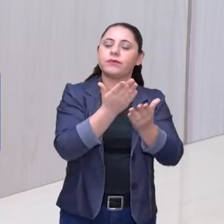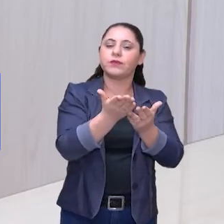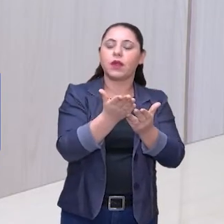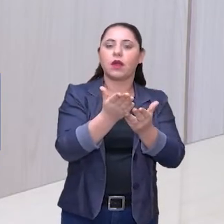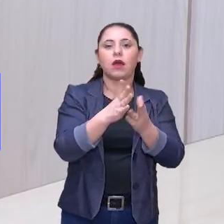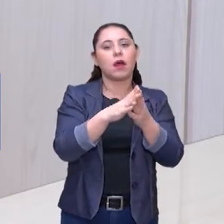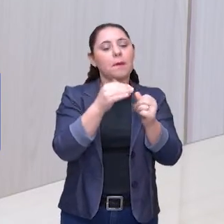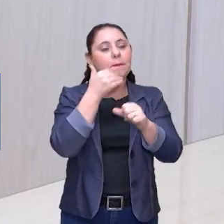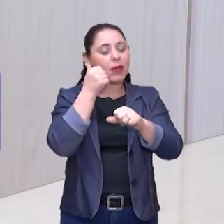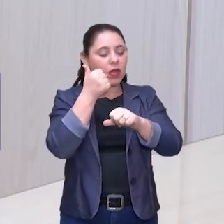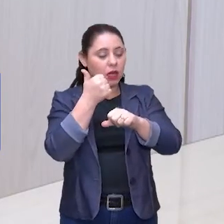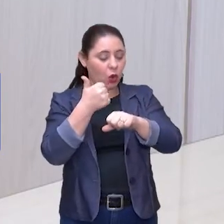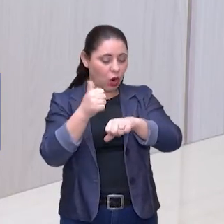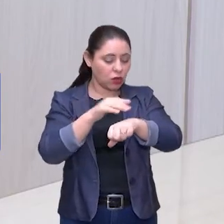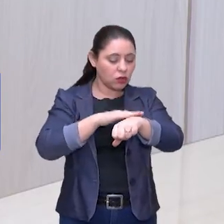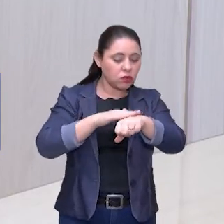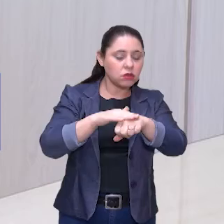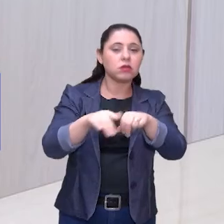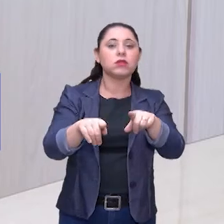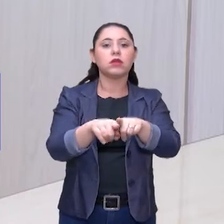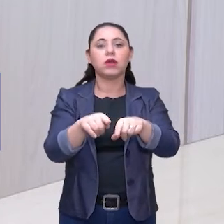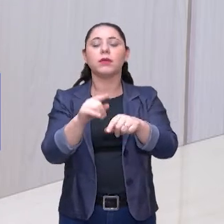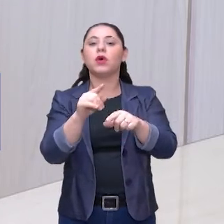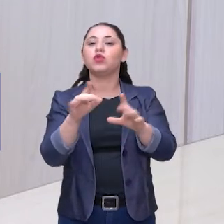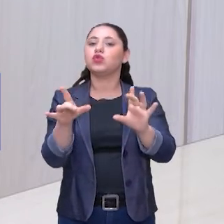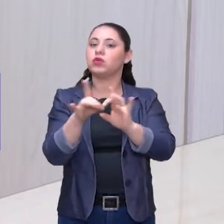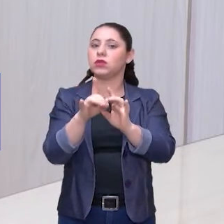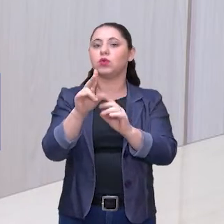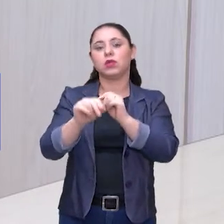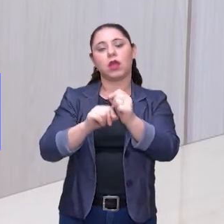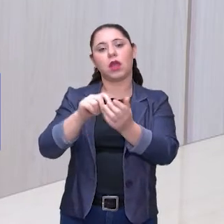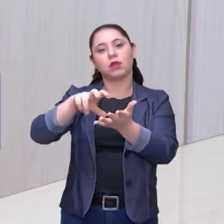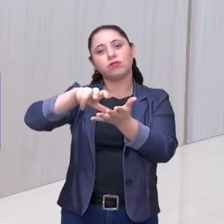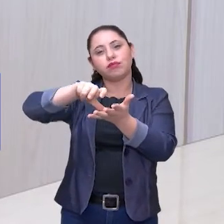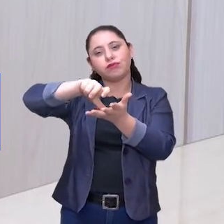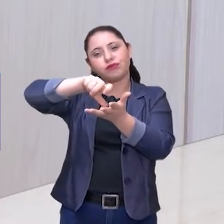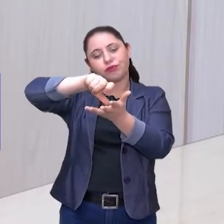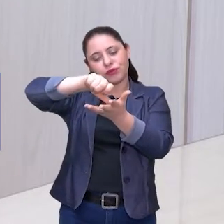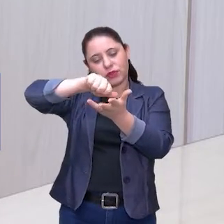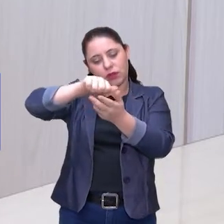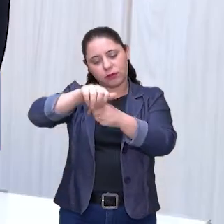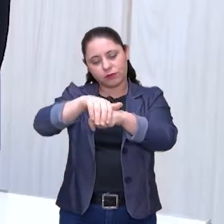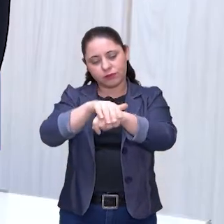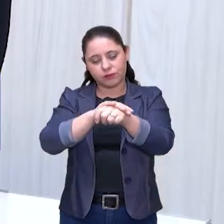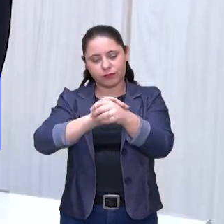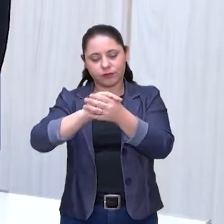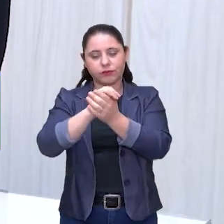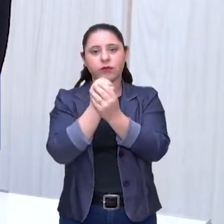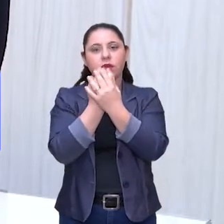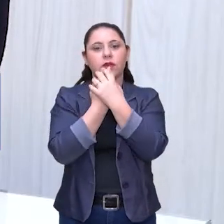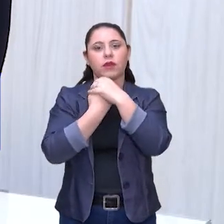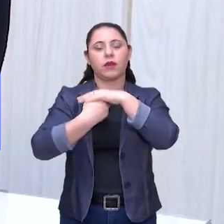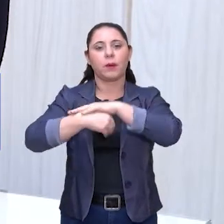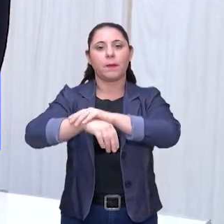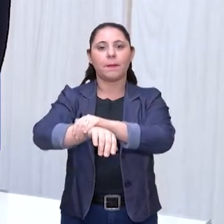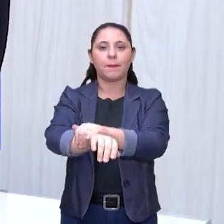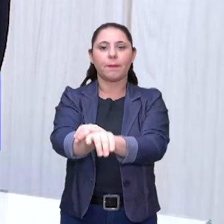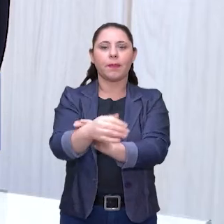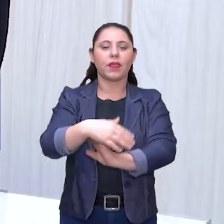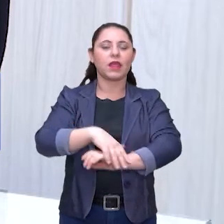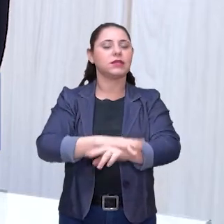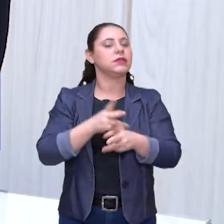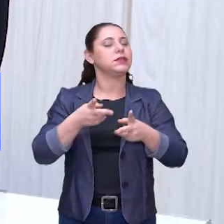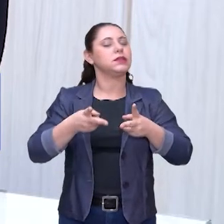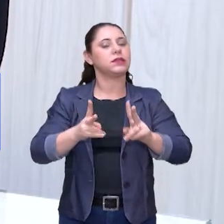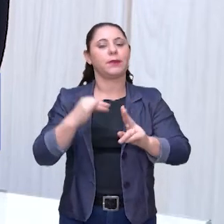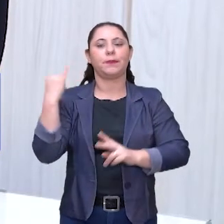total, né? E você pode administrar essas medicações juntamente com essas hidratações, né, doutor? Sim, com certeza. A